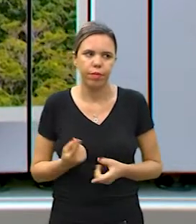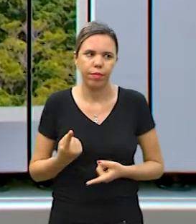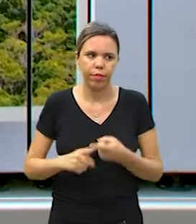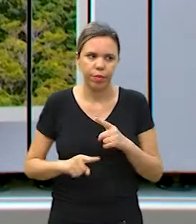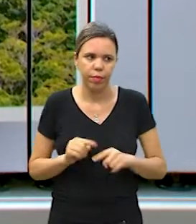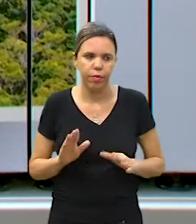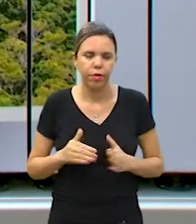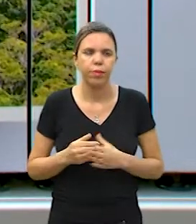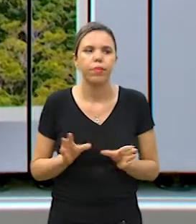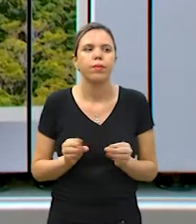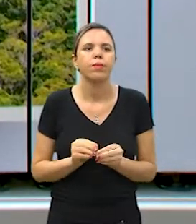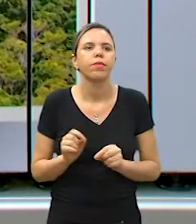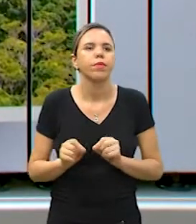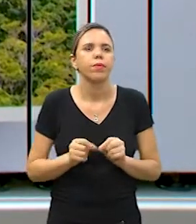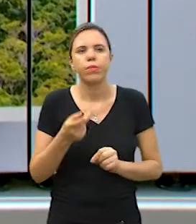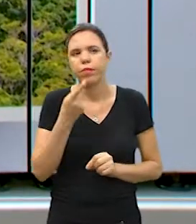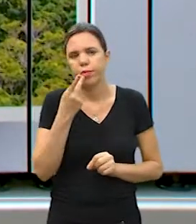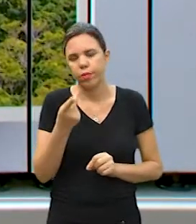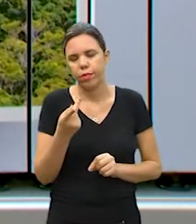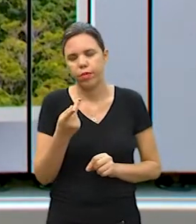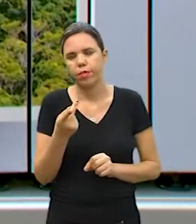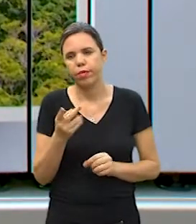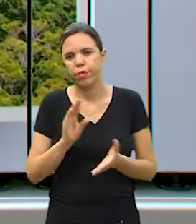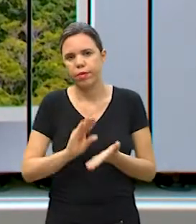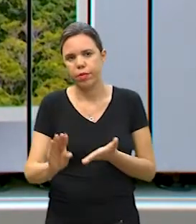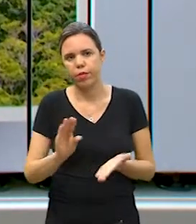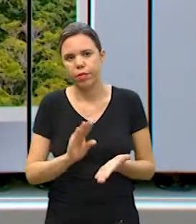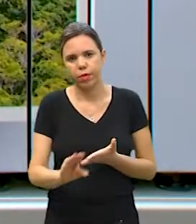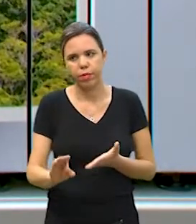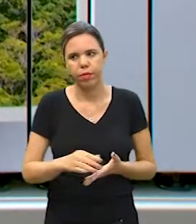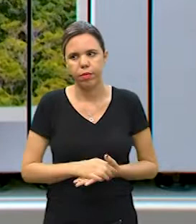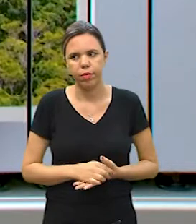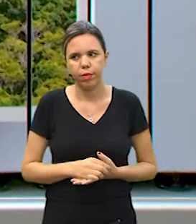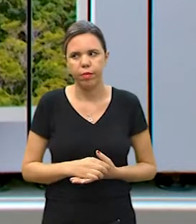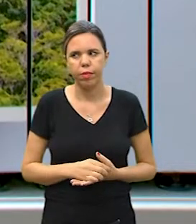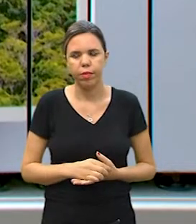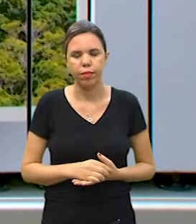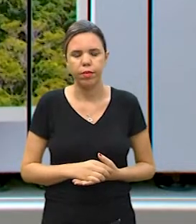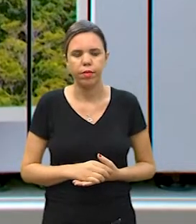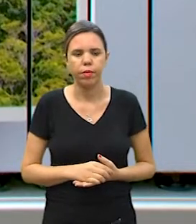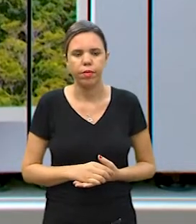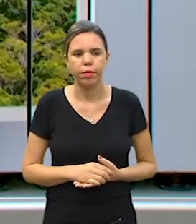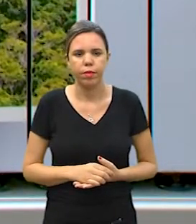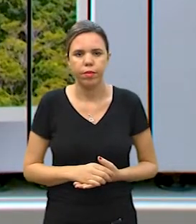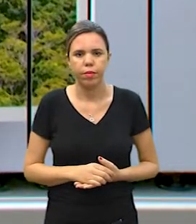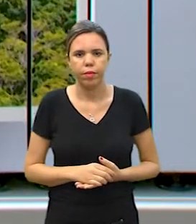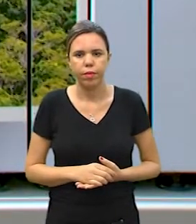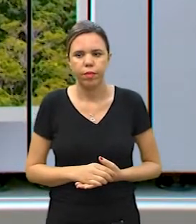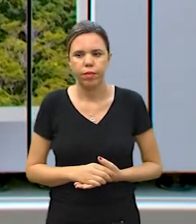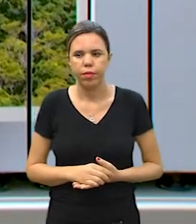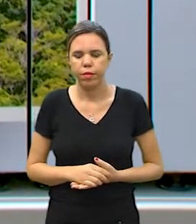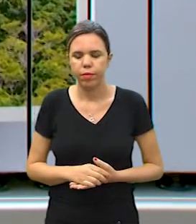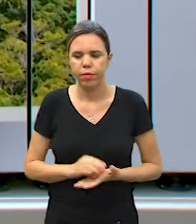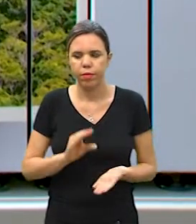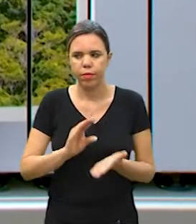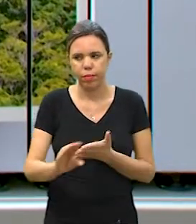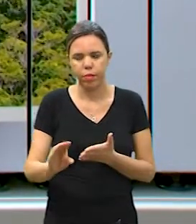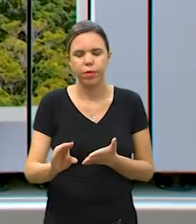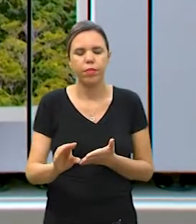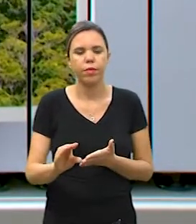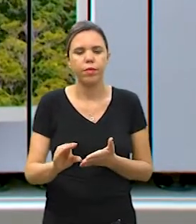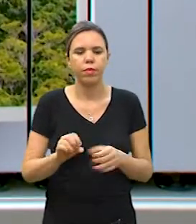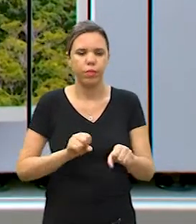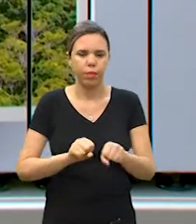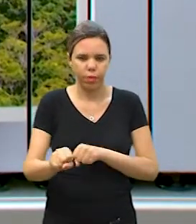fecharam, dizendo tanto desse investimento, como nessa questão do